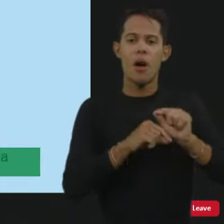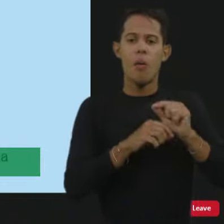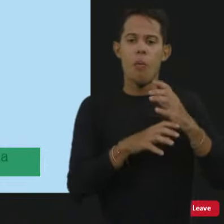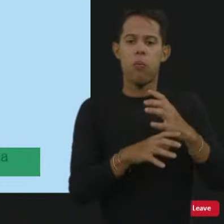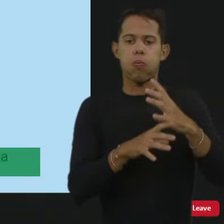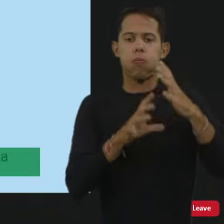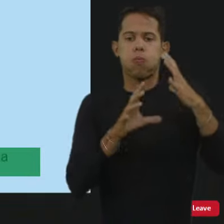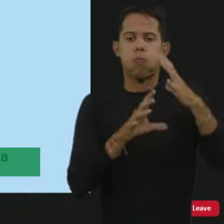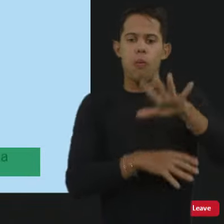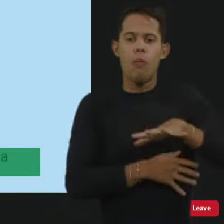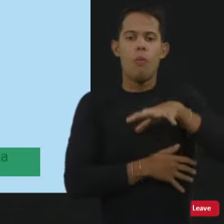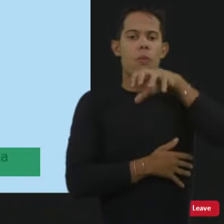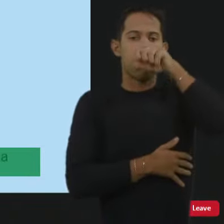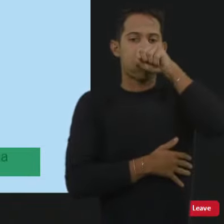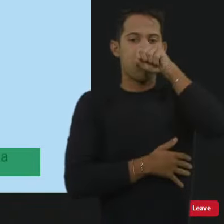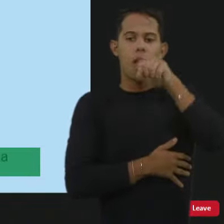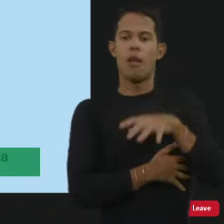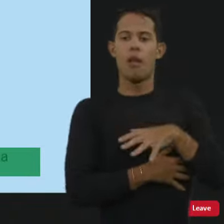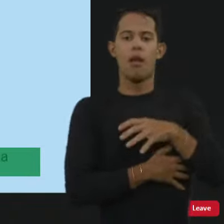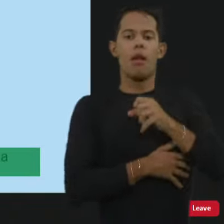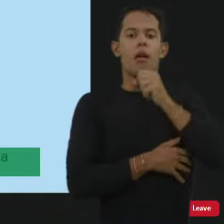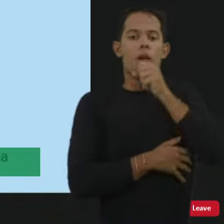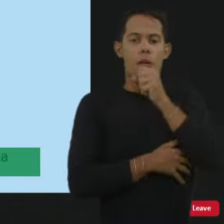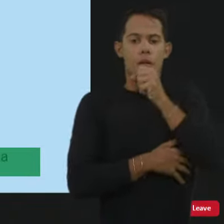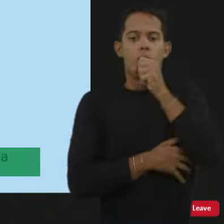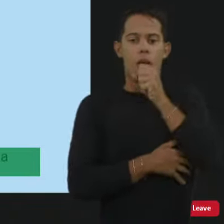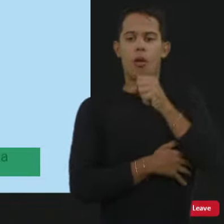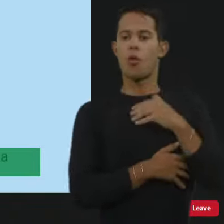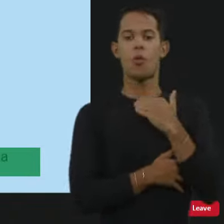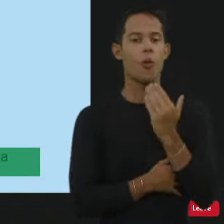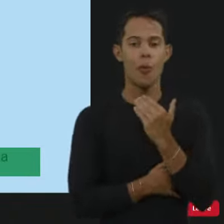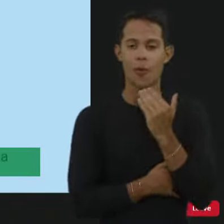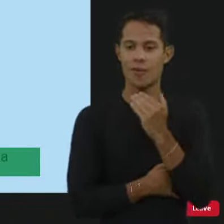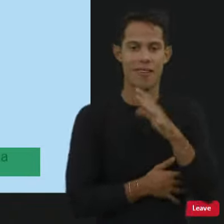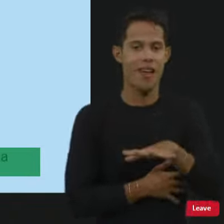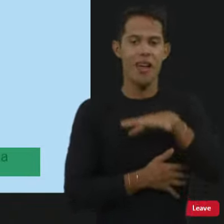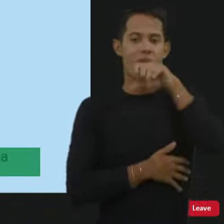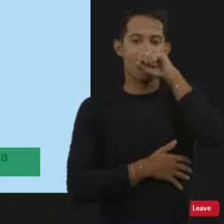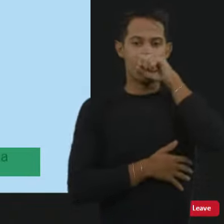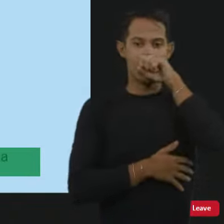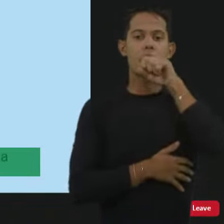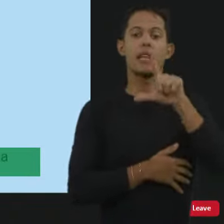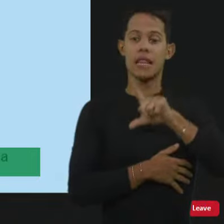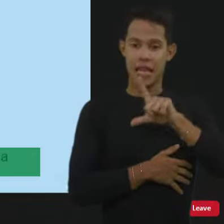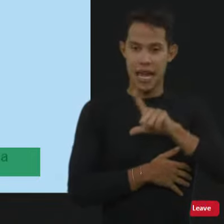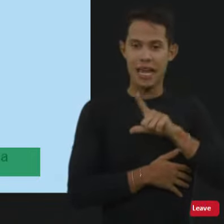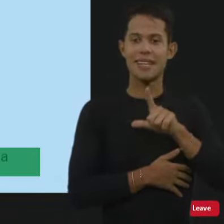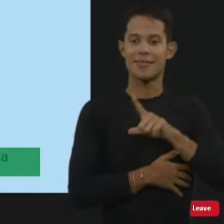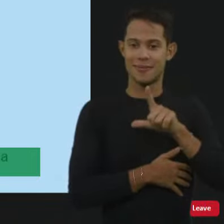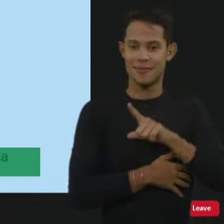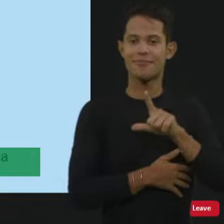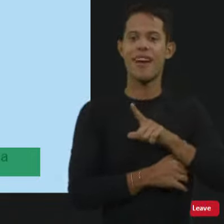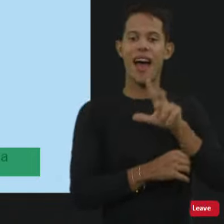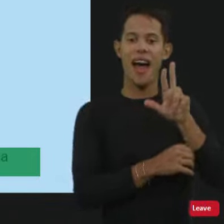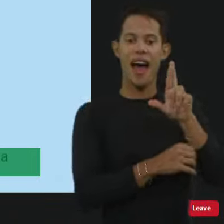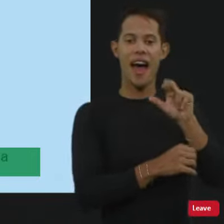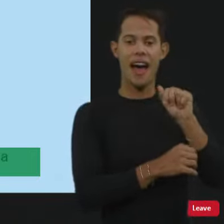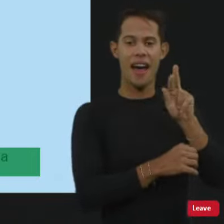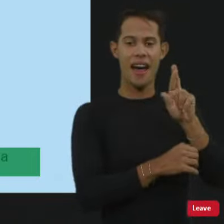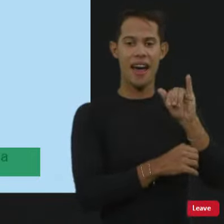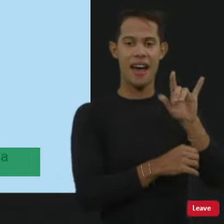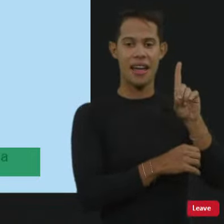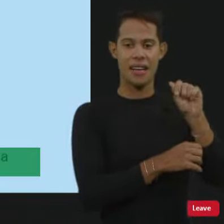provocar a morte por asfixia. É uma doença subdiagnosticada, porque ela é rara, né? Então, poucas pessoas